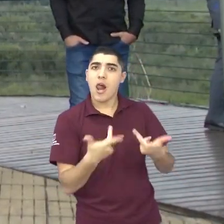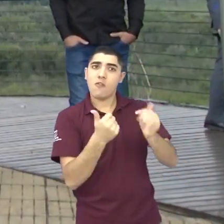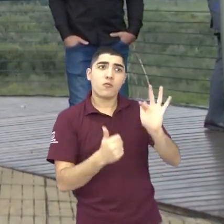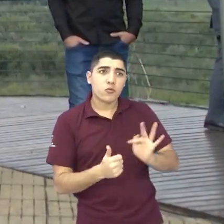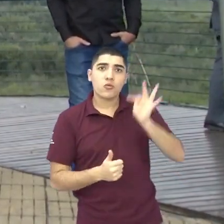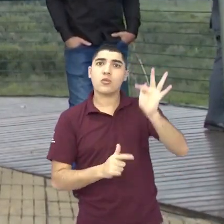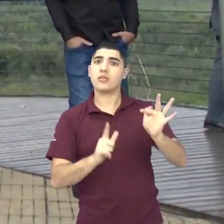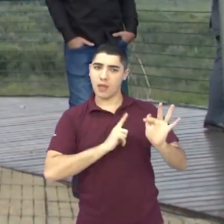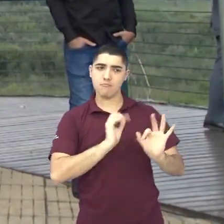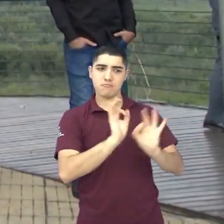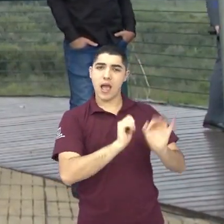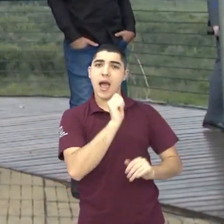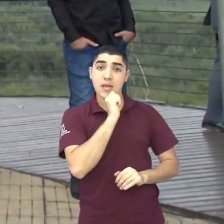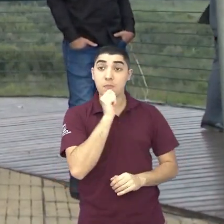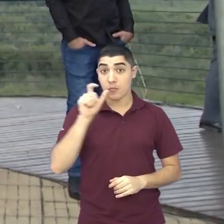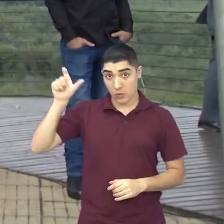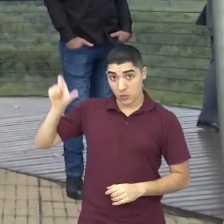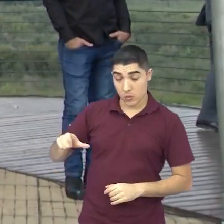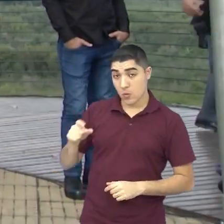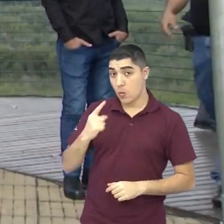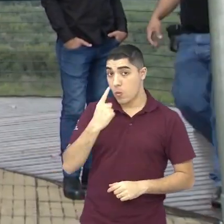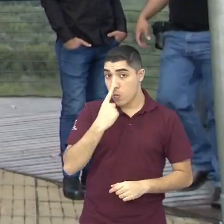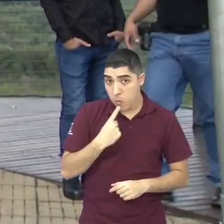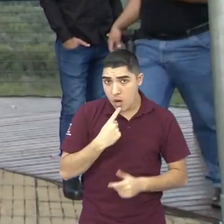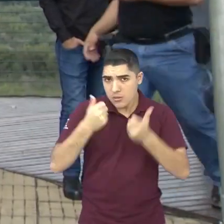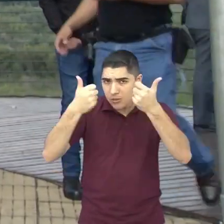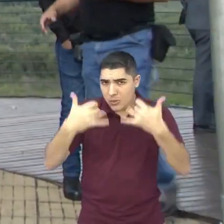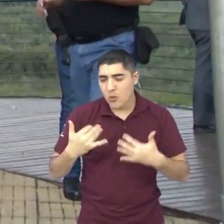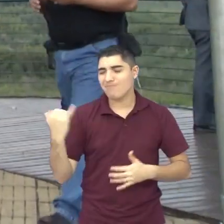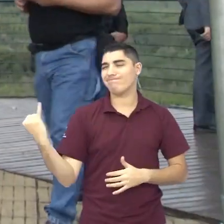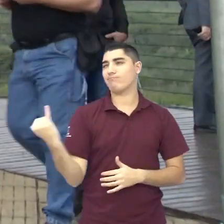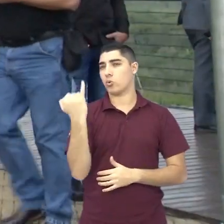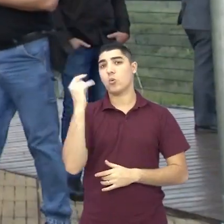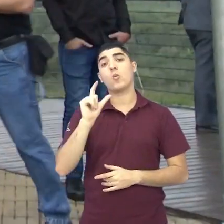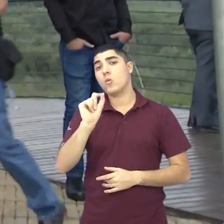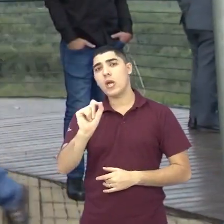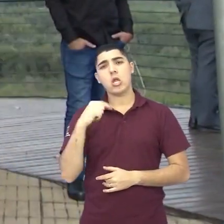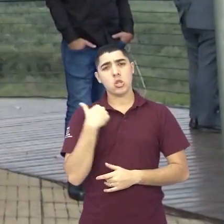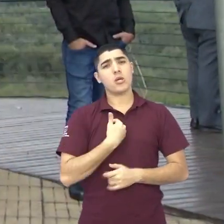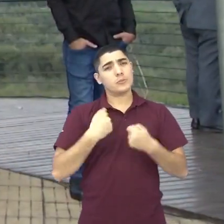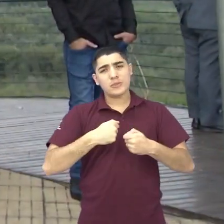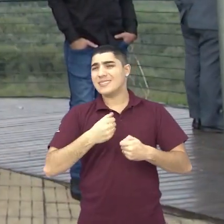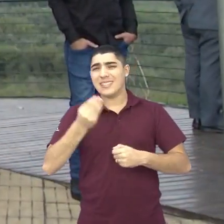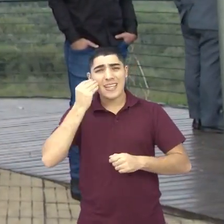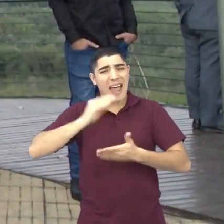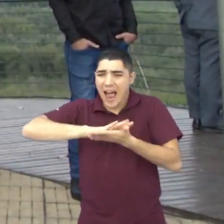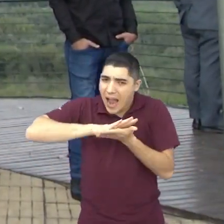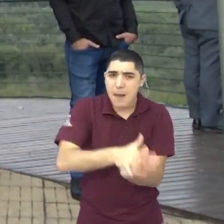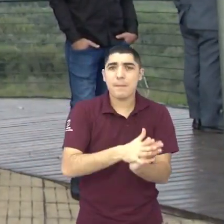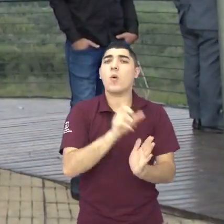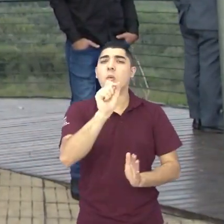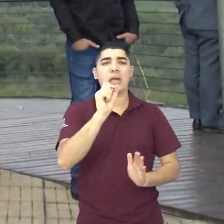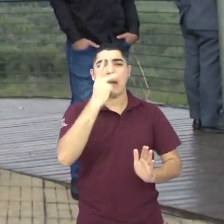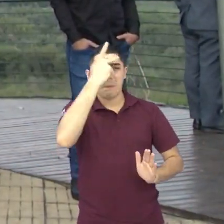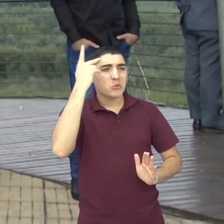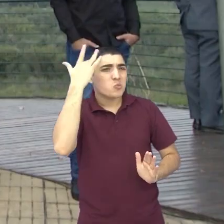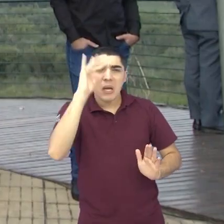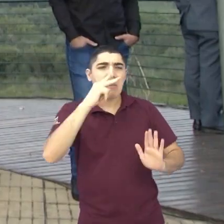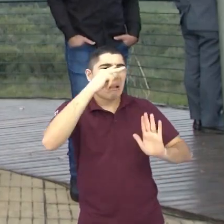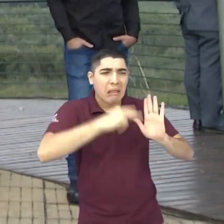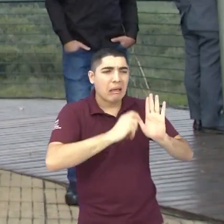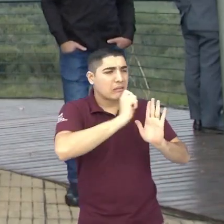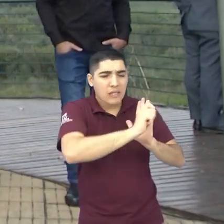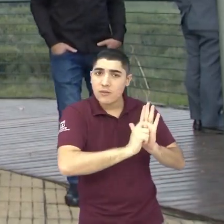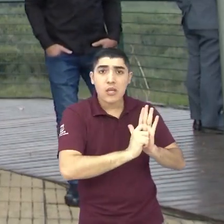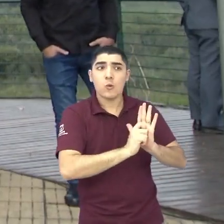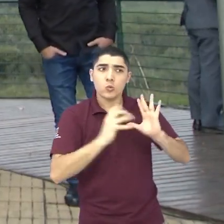por coisas maravilhosas que nós temos pela frente. O prefeito tocou num ponto que é importante, erradicar o analfabetismo